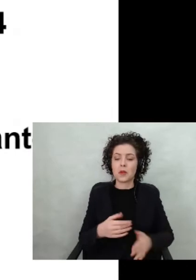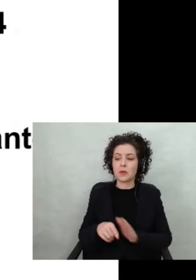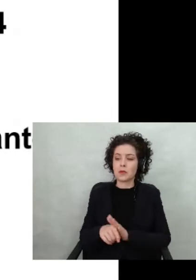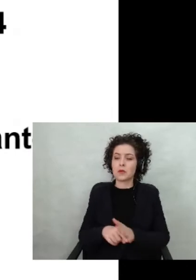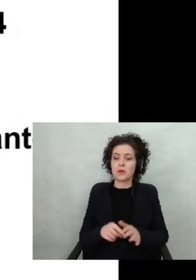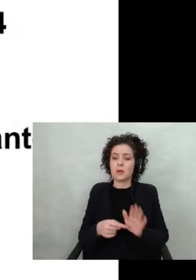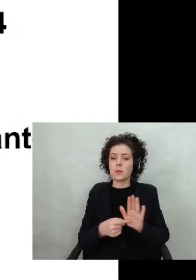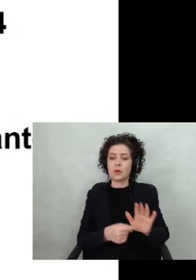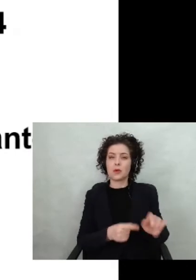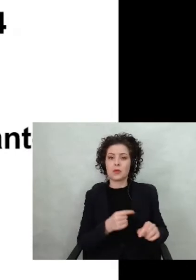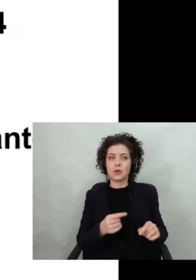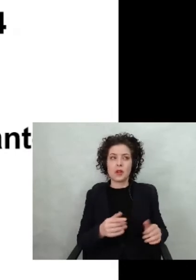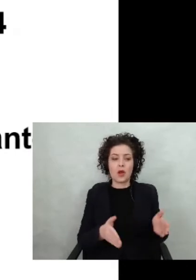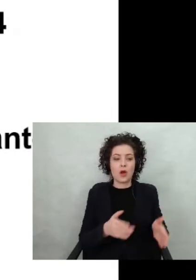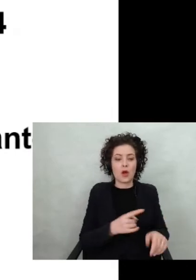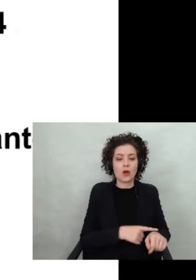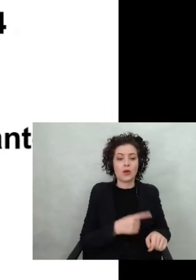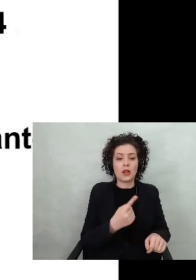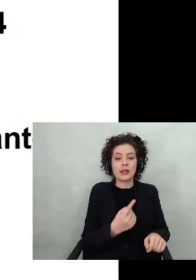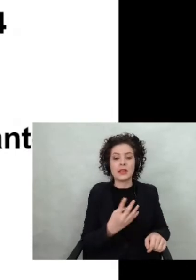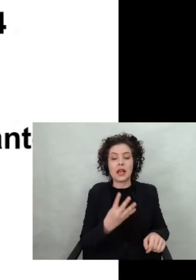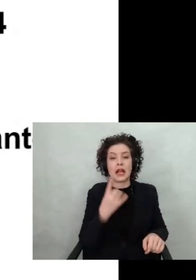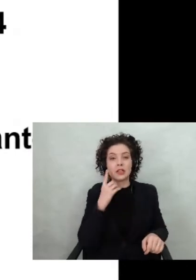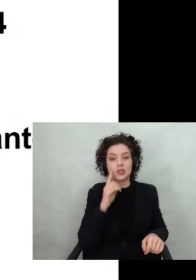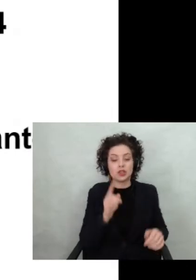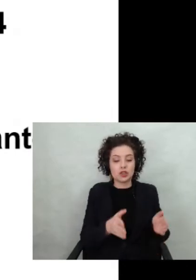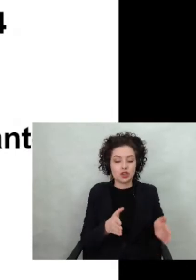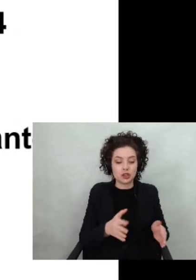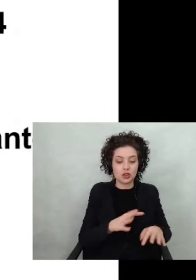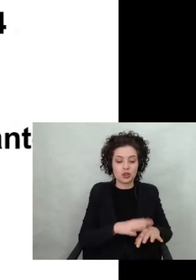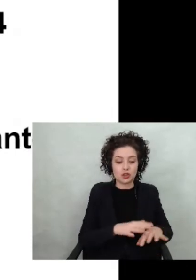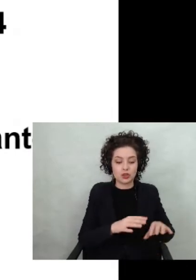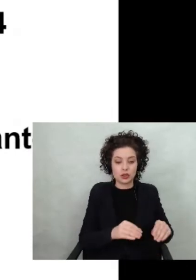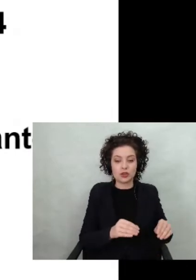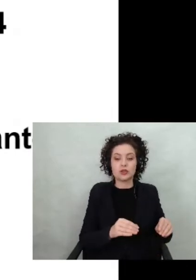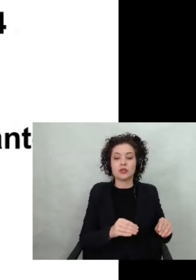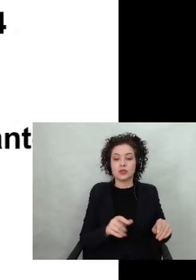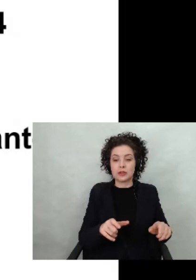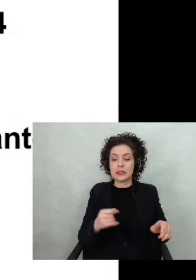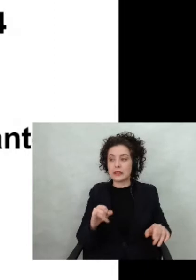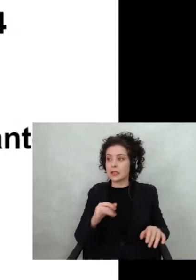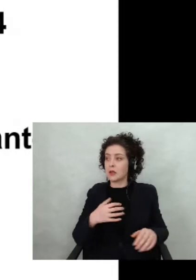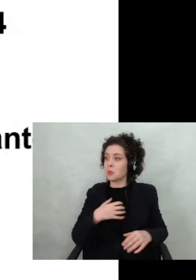é em torno do 14º dia de índios assintomáticos e que tenham o